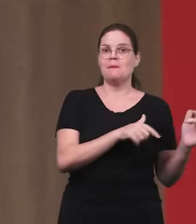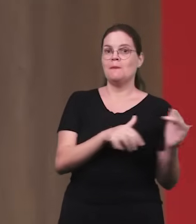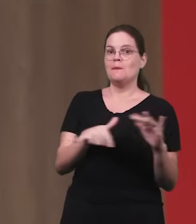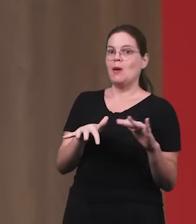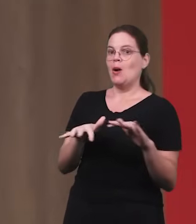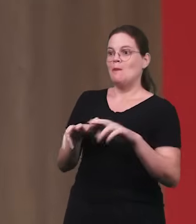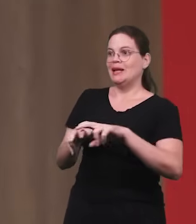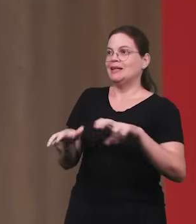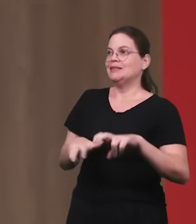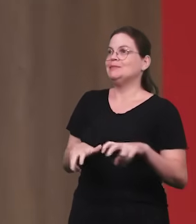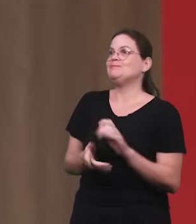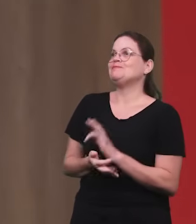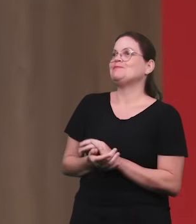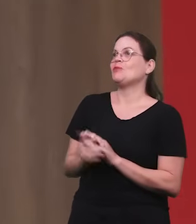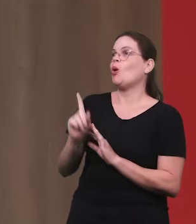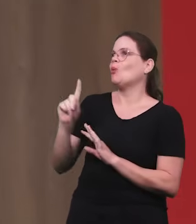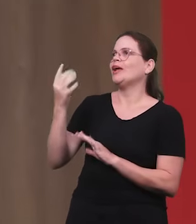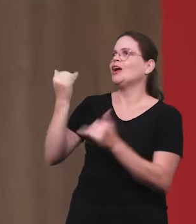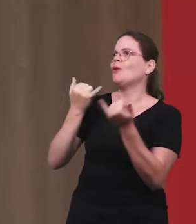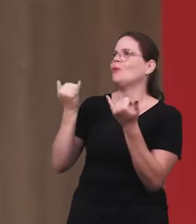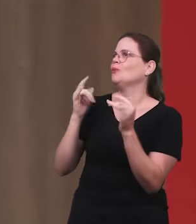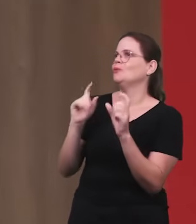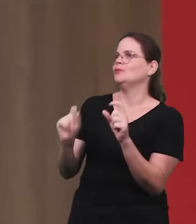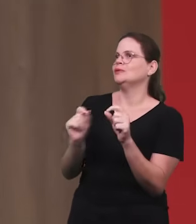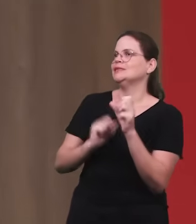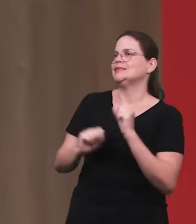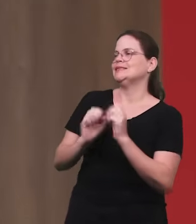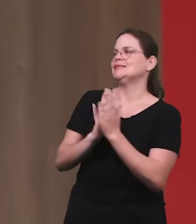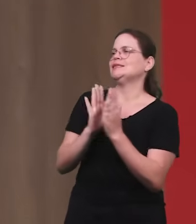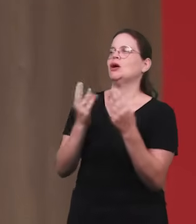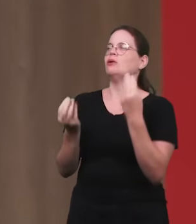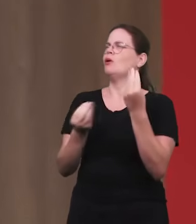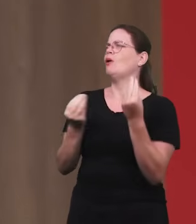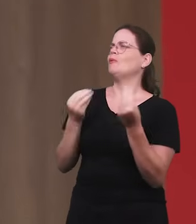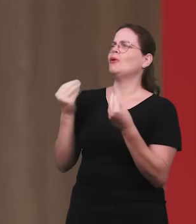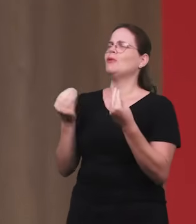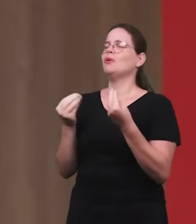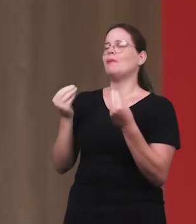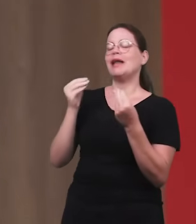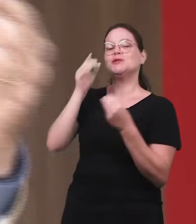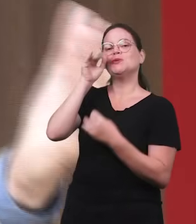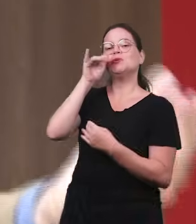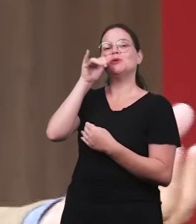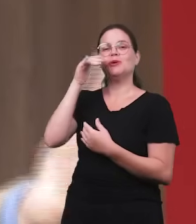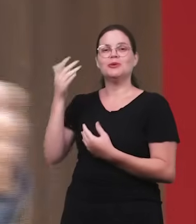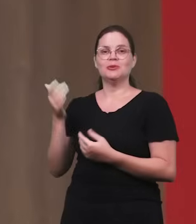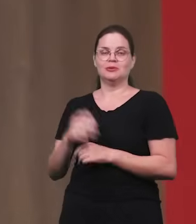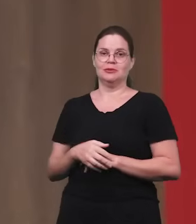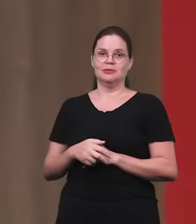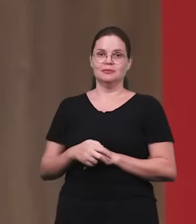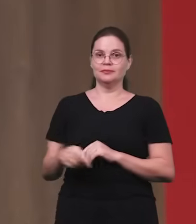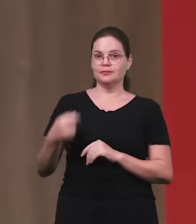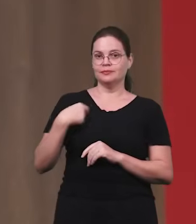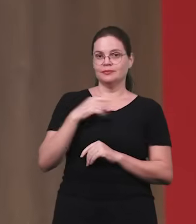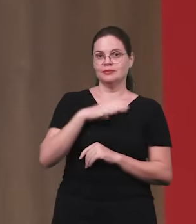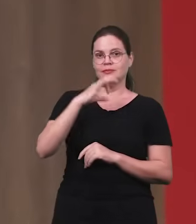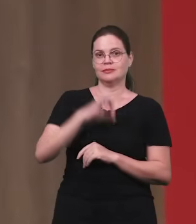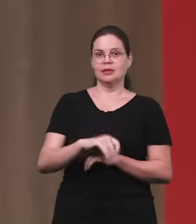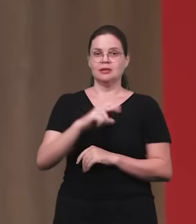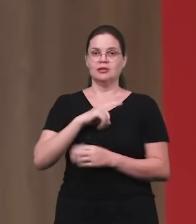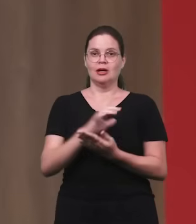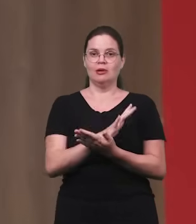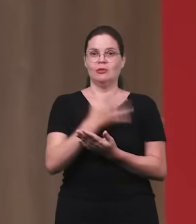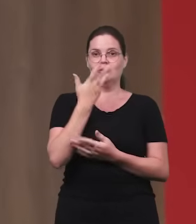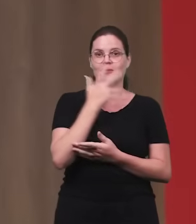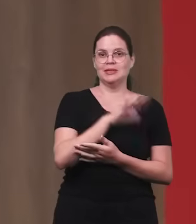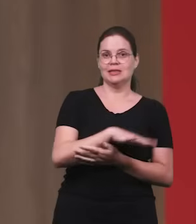para nós? E essa expectativa, como foi? Olha, e por certo, algumas daquelas